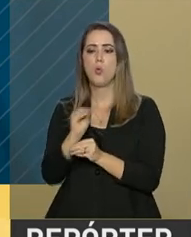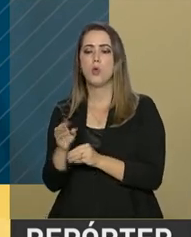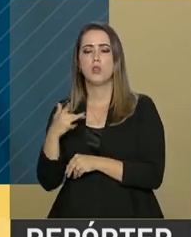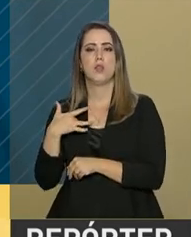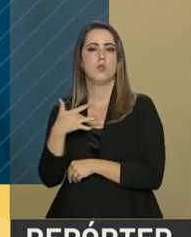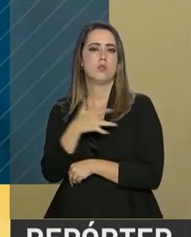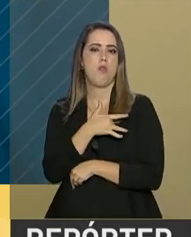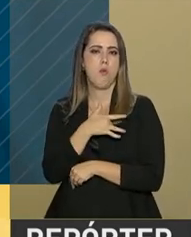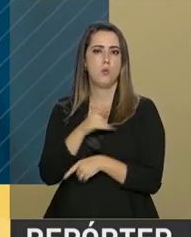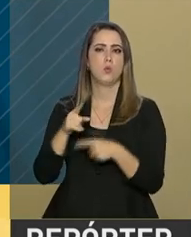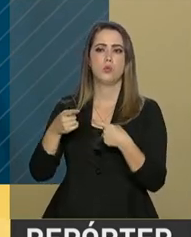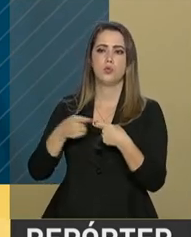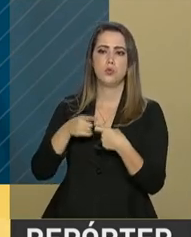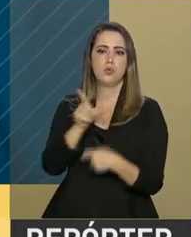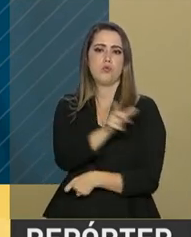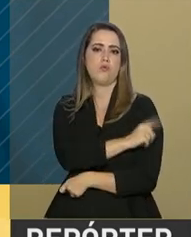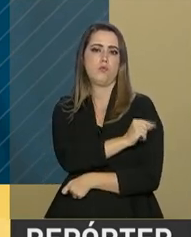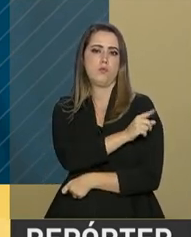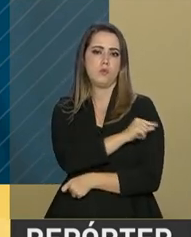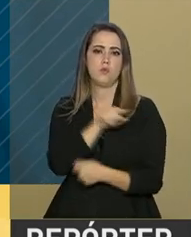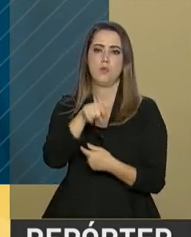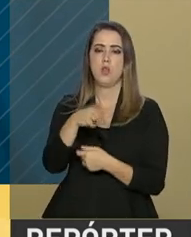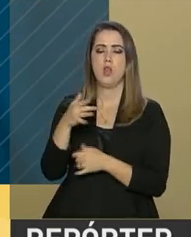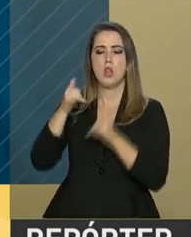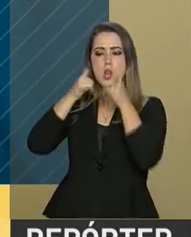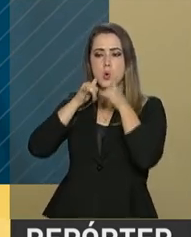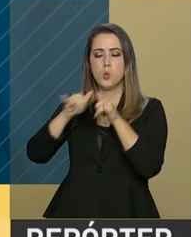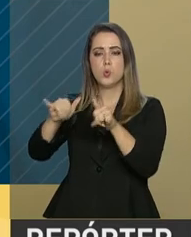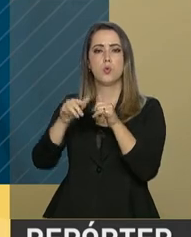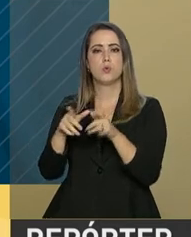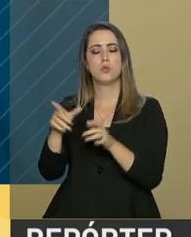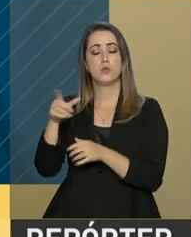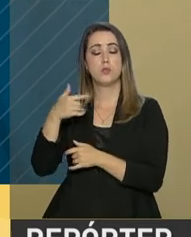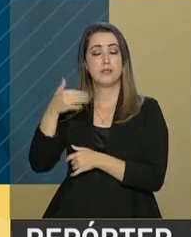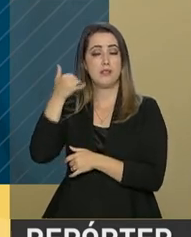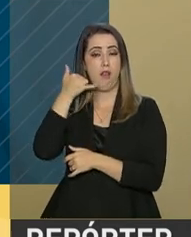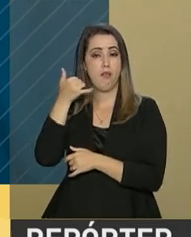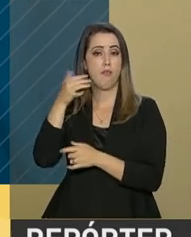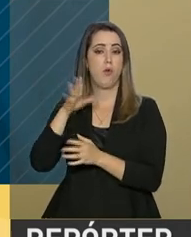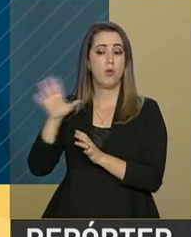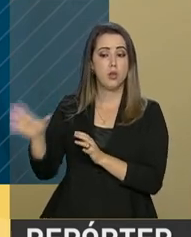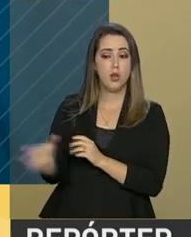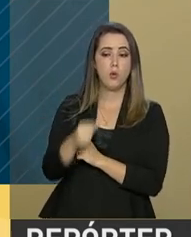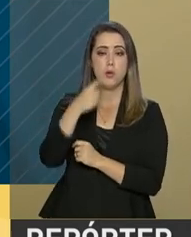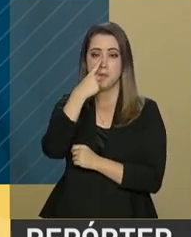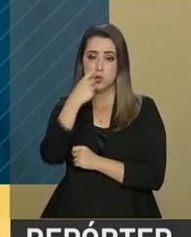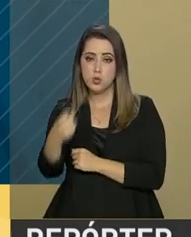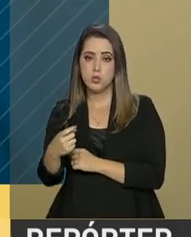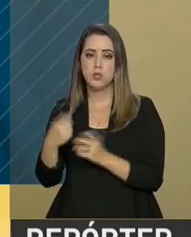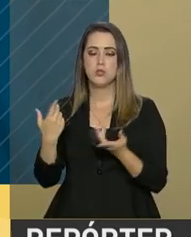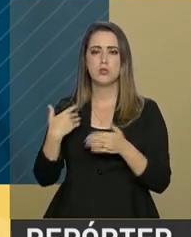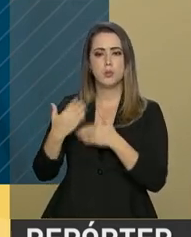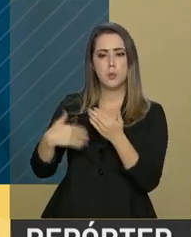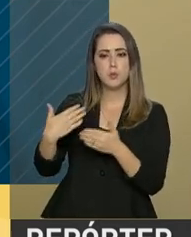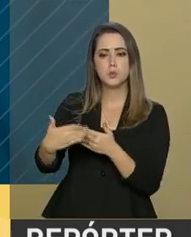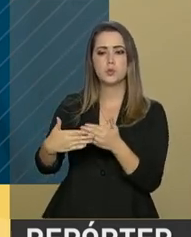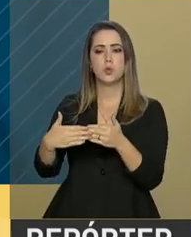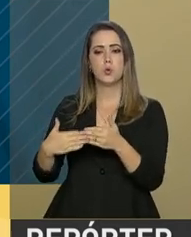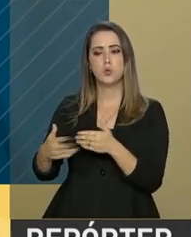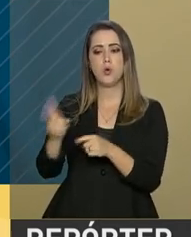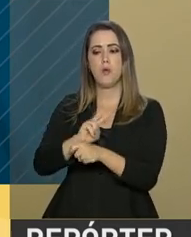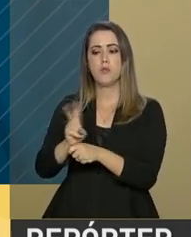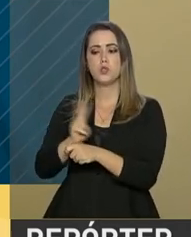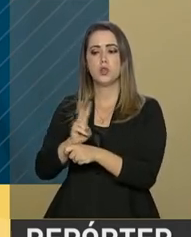vacinação seria este água luz telefone e recolhimento de lixo e principalmente a manutenção do policiamento ostensivo